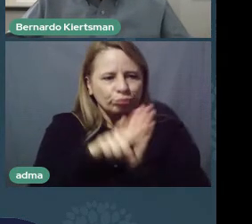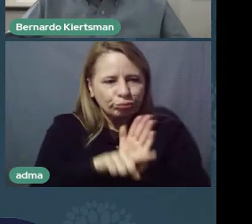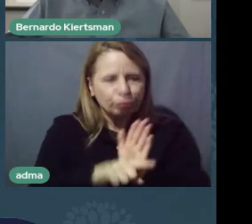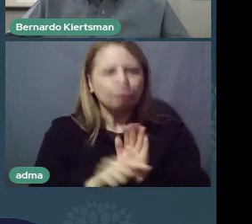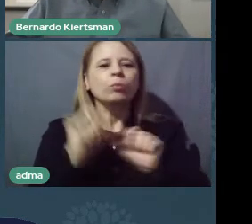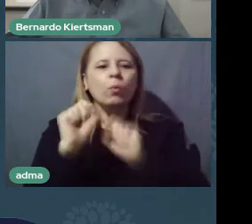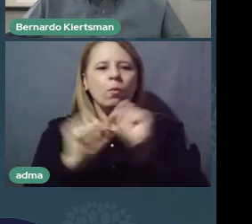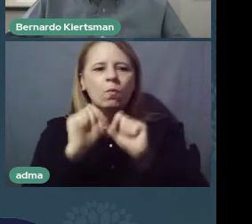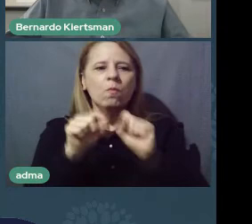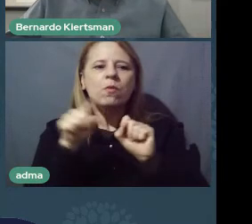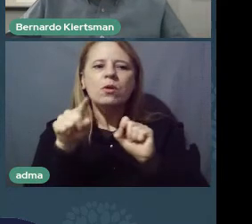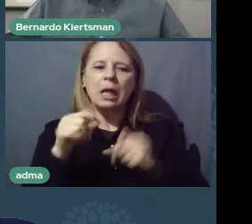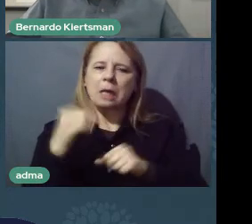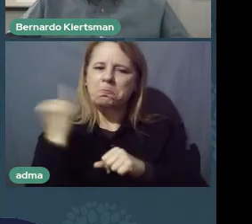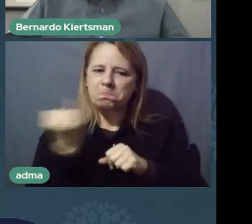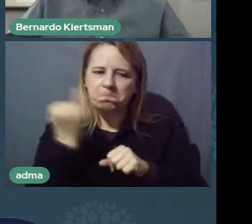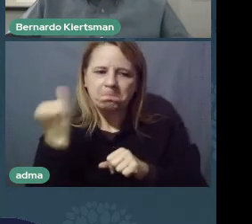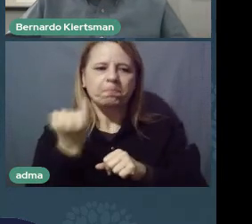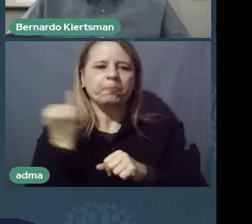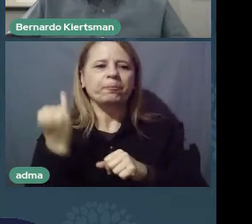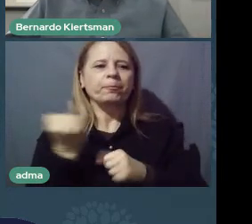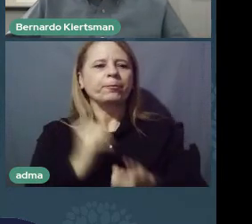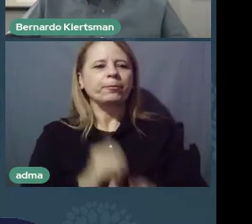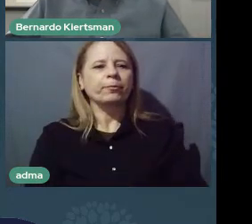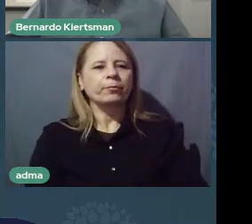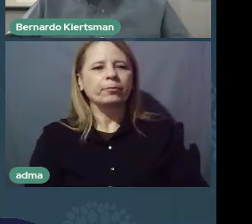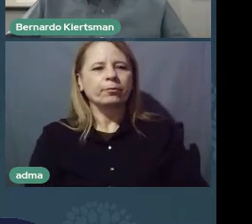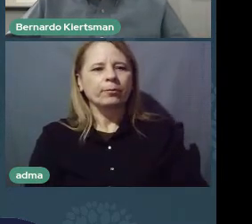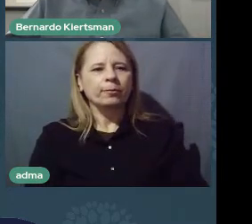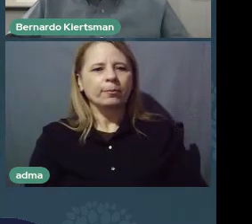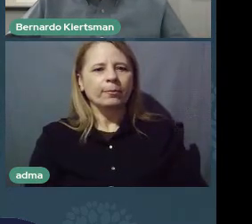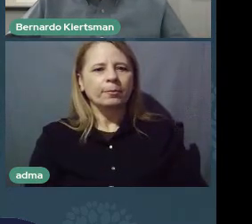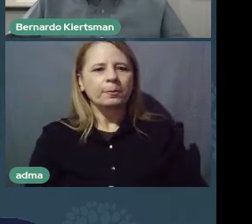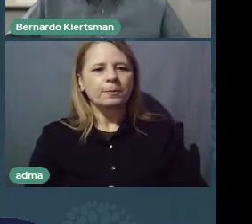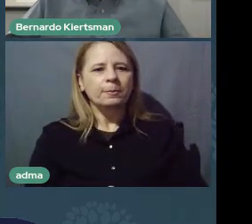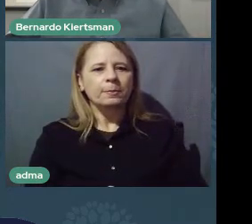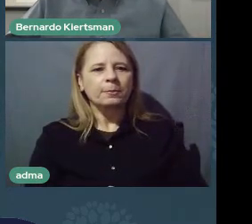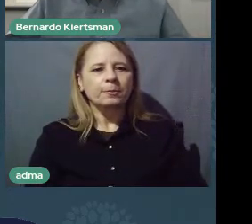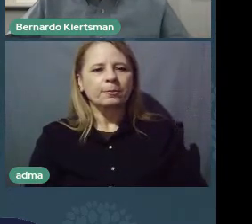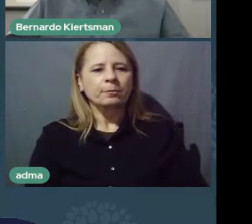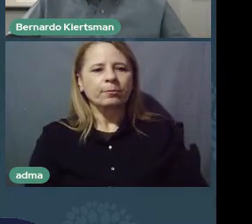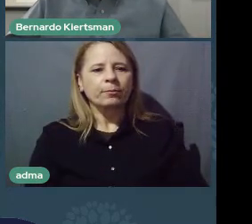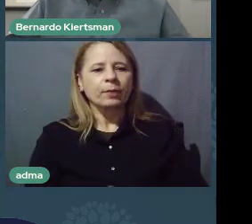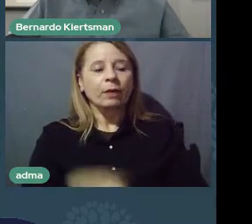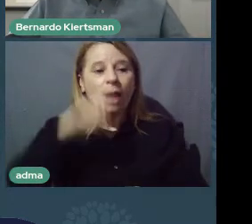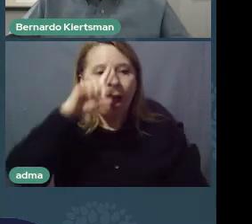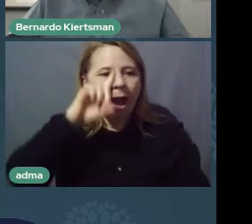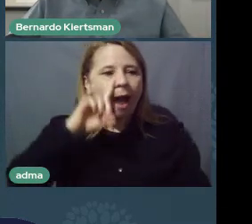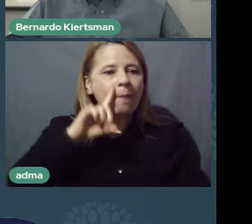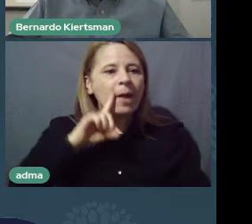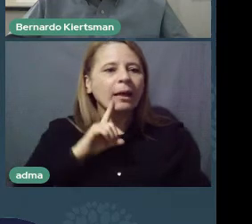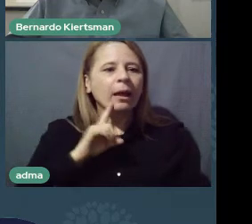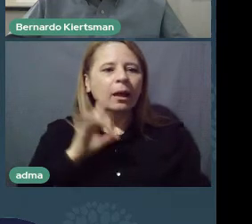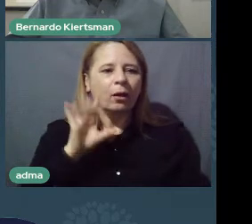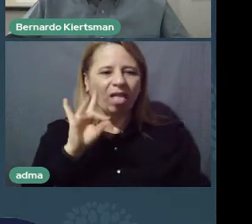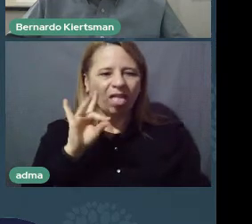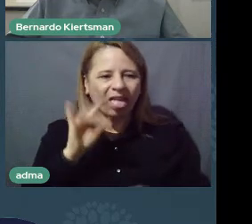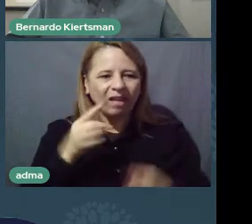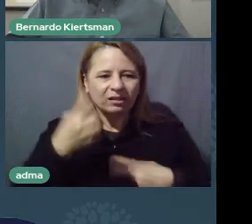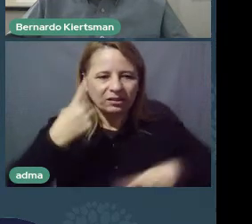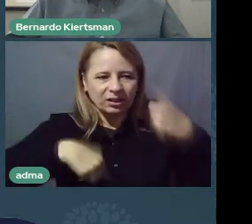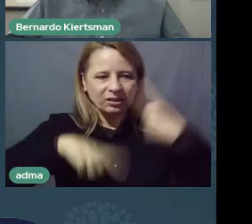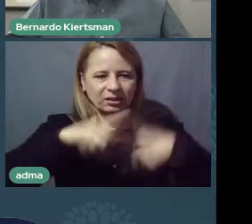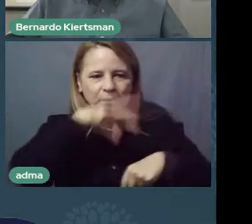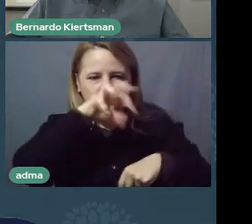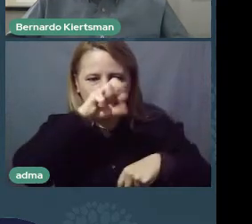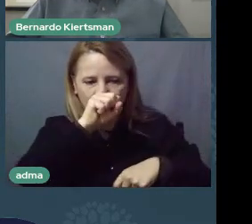extremamente interessante, né, onde a gente vê aqui em amarelo infecções respiratórias,